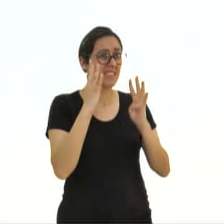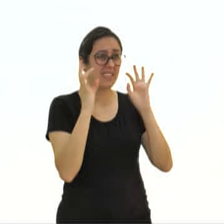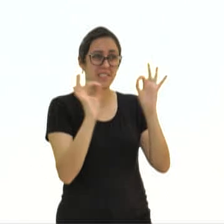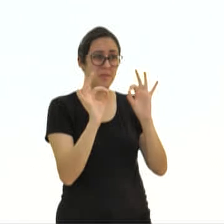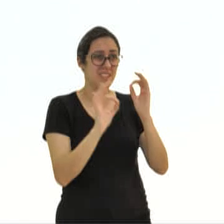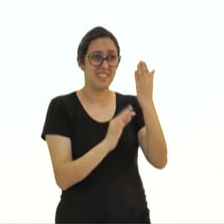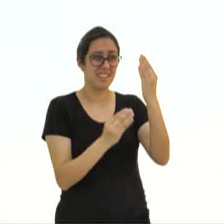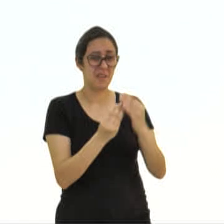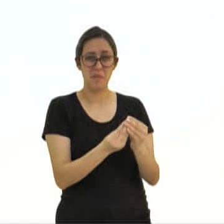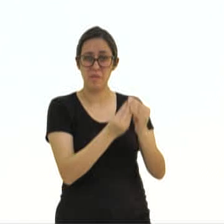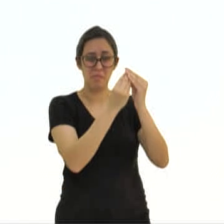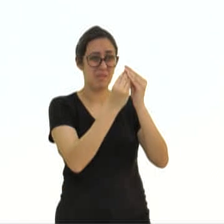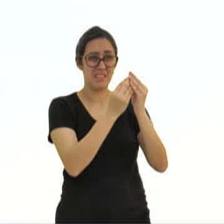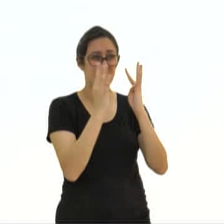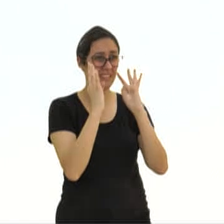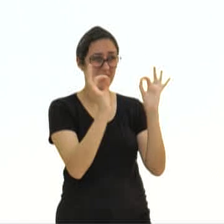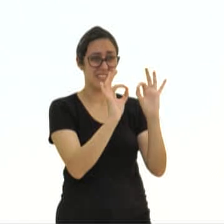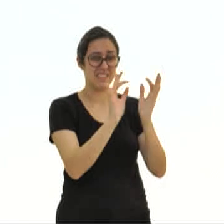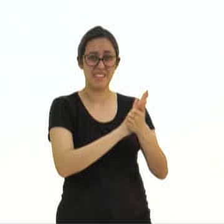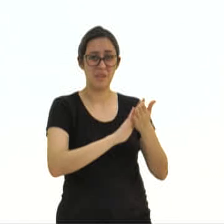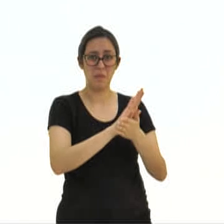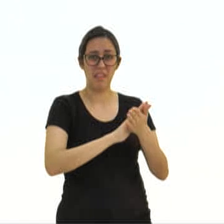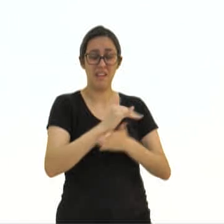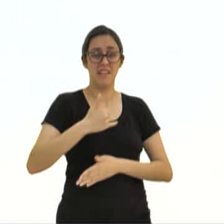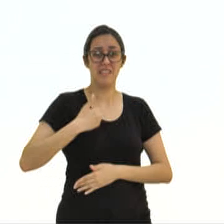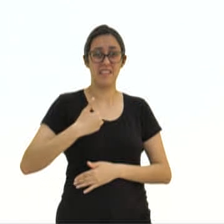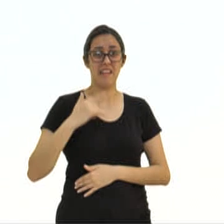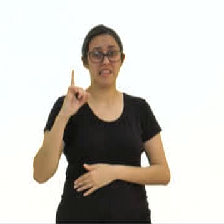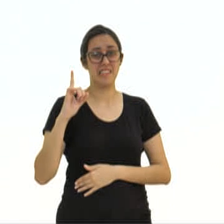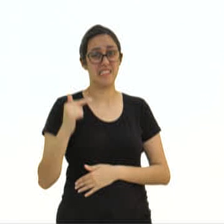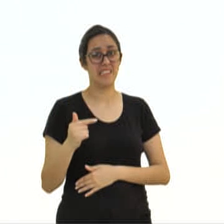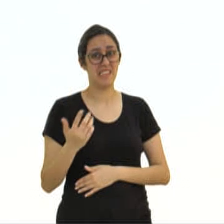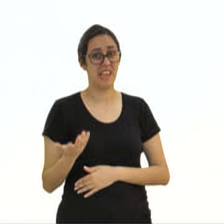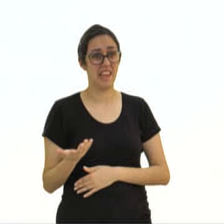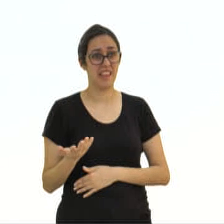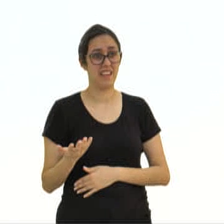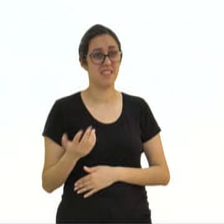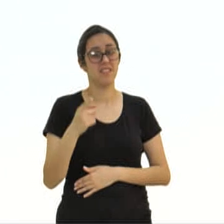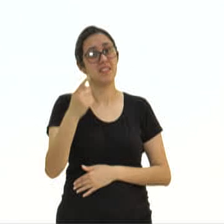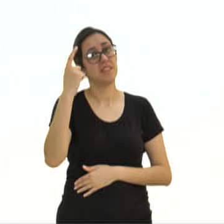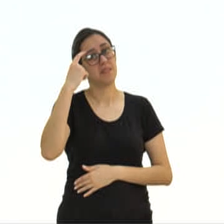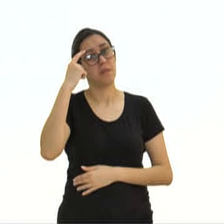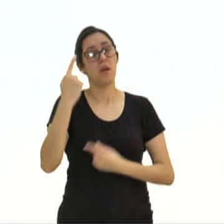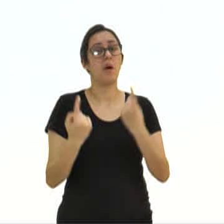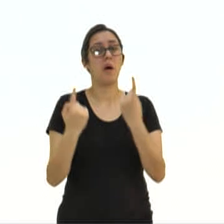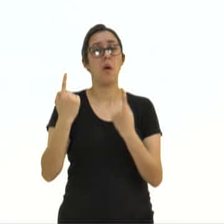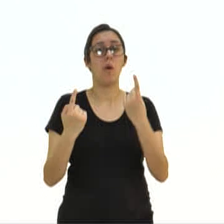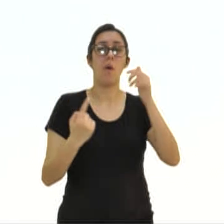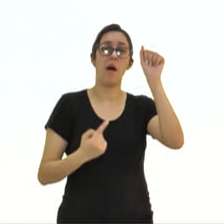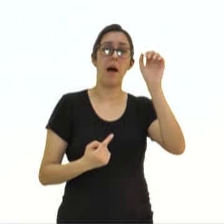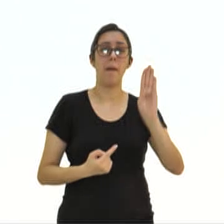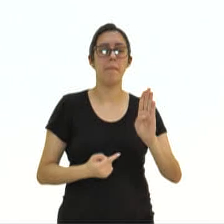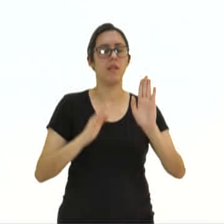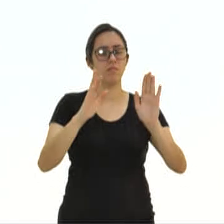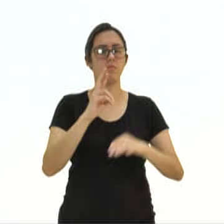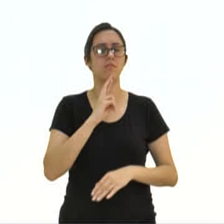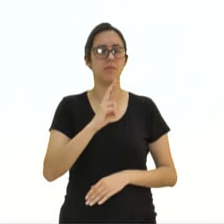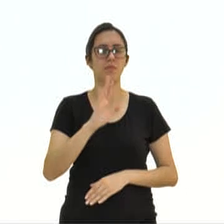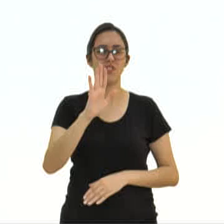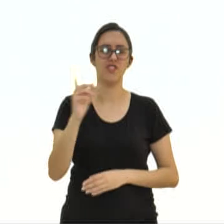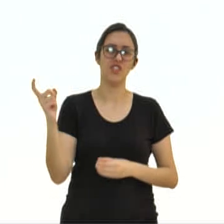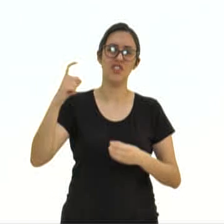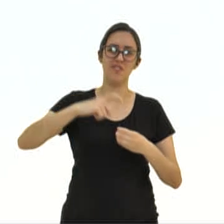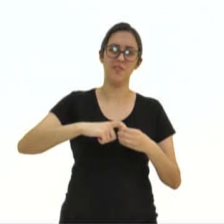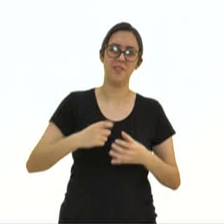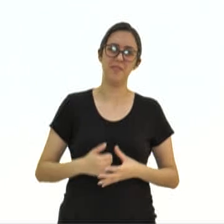atenção ao padre porque ele só tinha 17 anos na época. Pensa aí, responde para mim e a gente já volta.